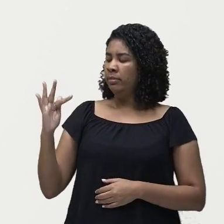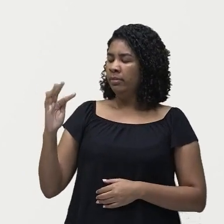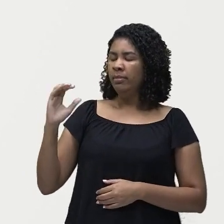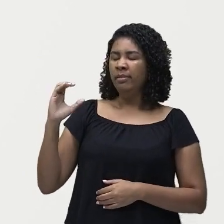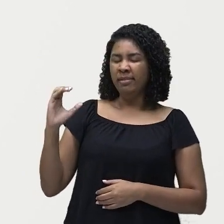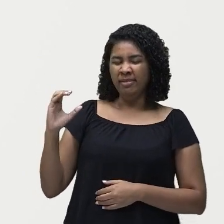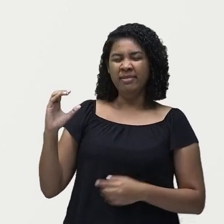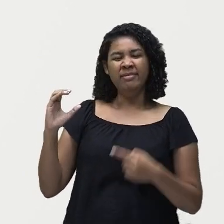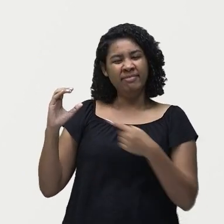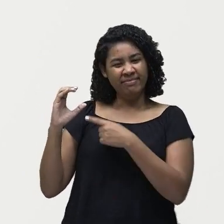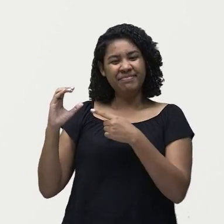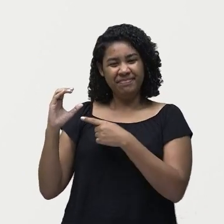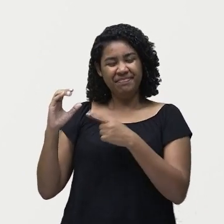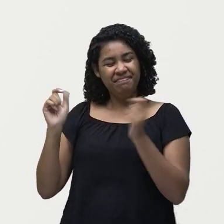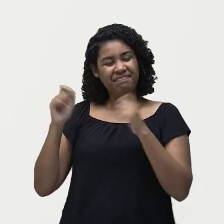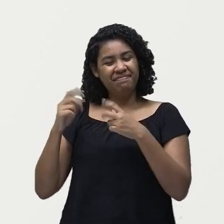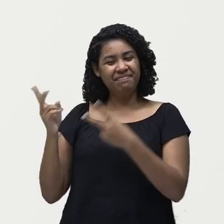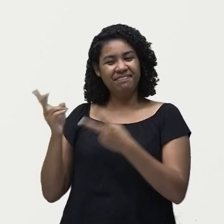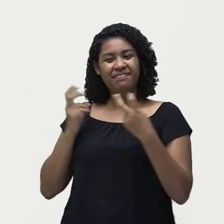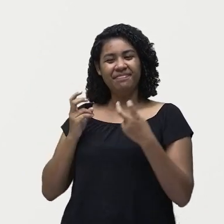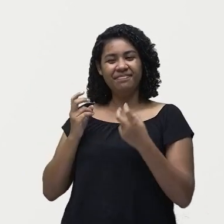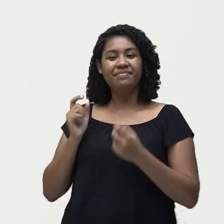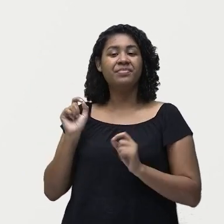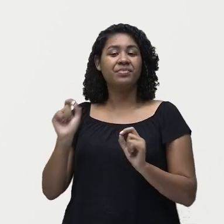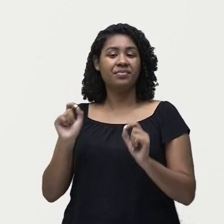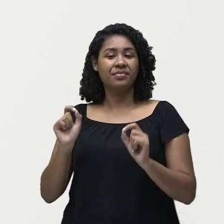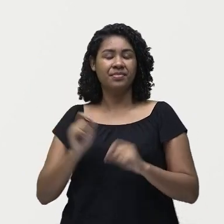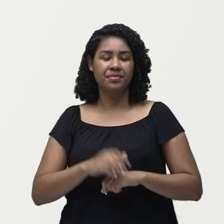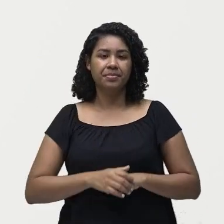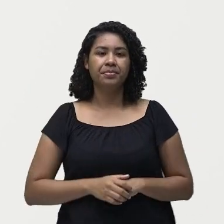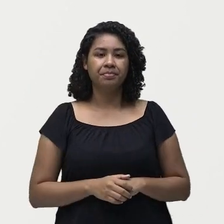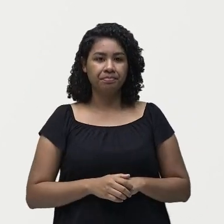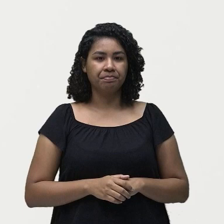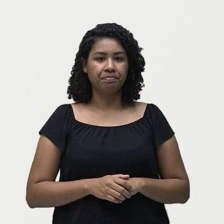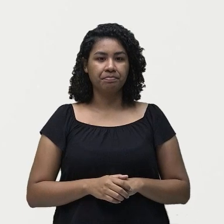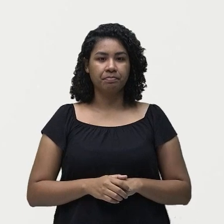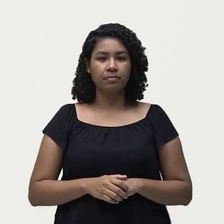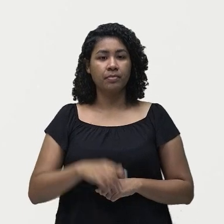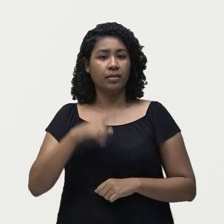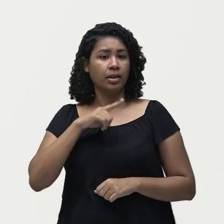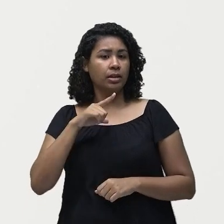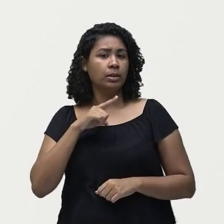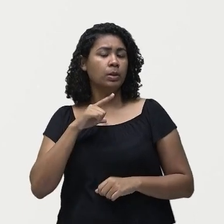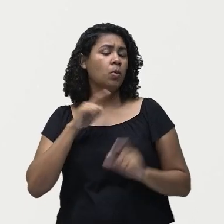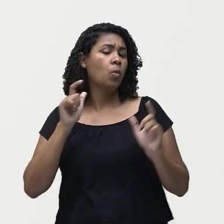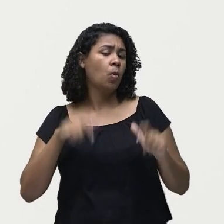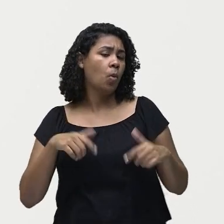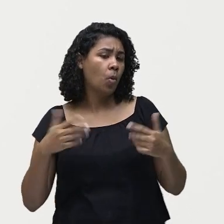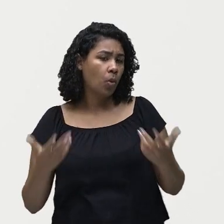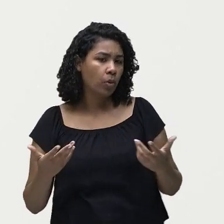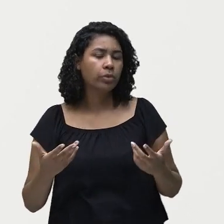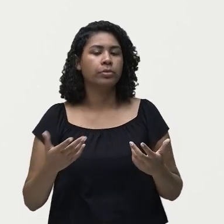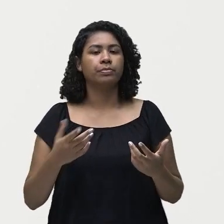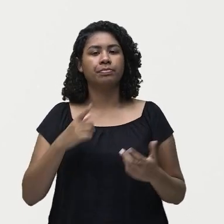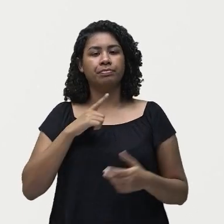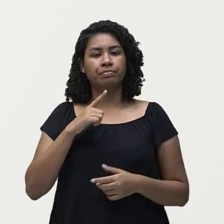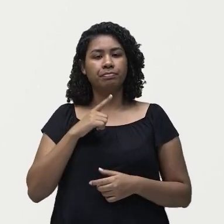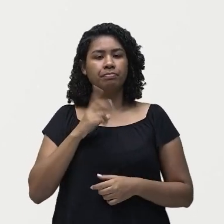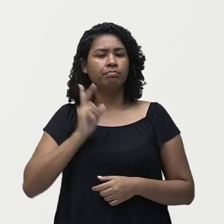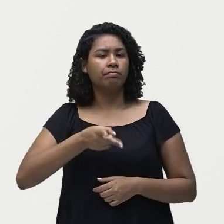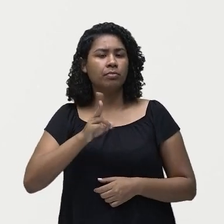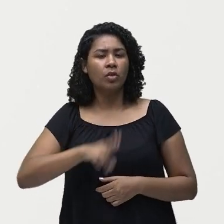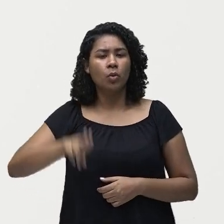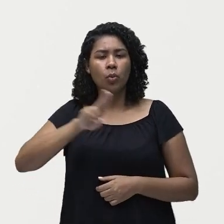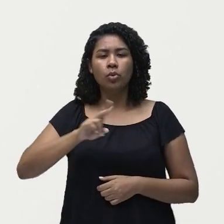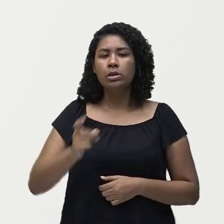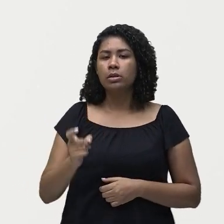Esse gás, o que a gente vai observar? É aquele gás que é eliminado através do processo de refrigeração,